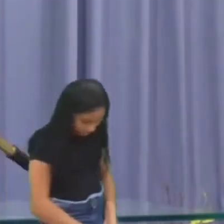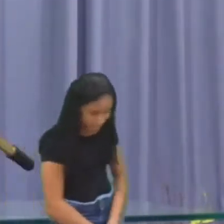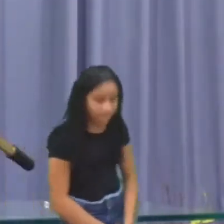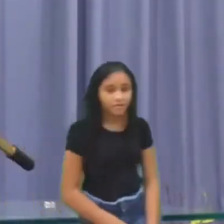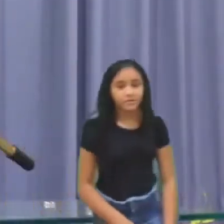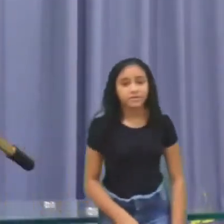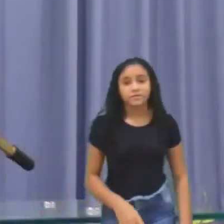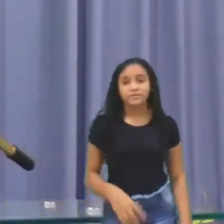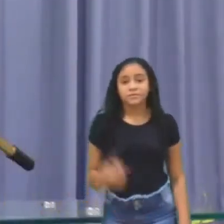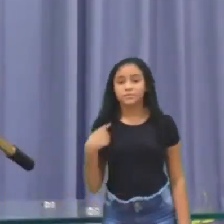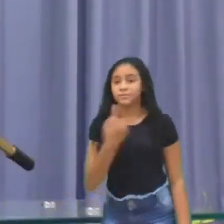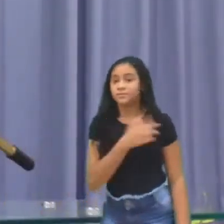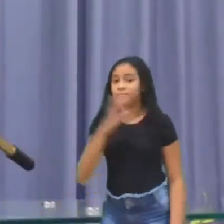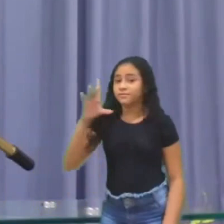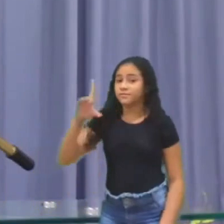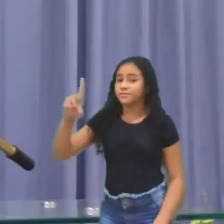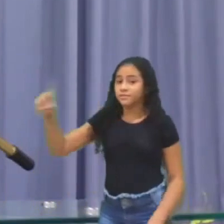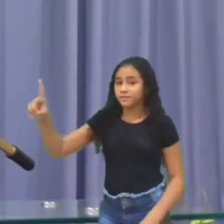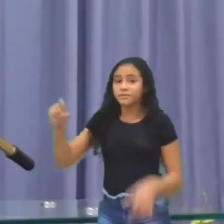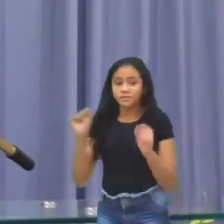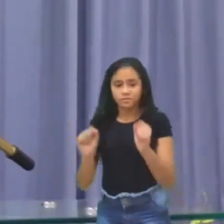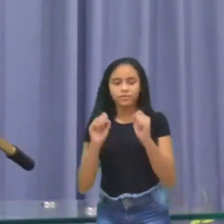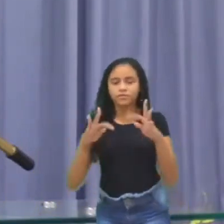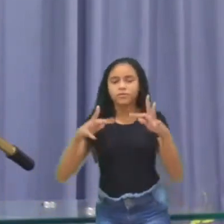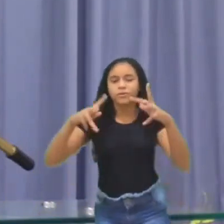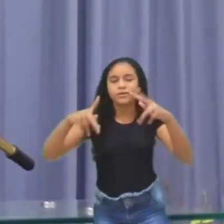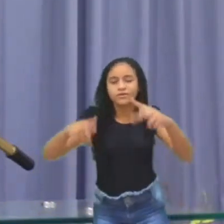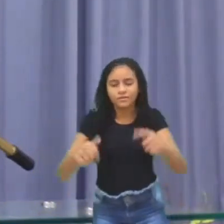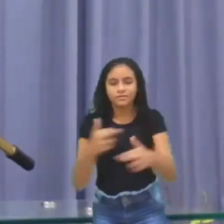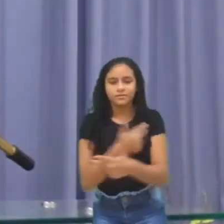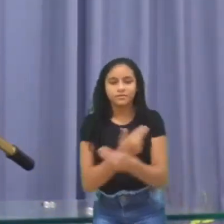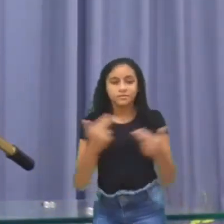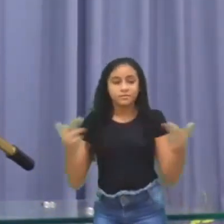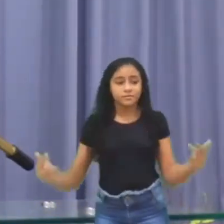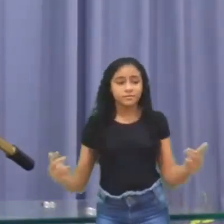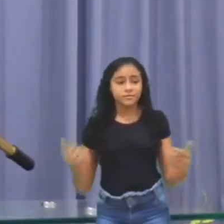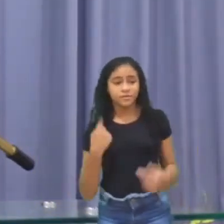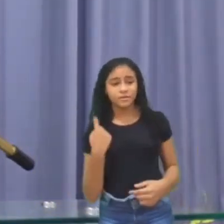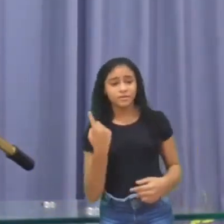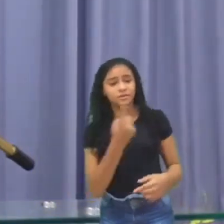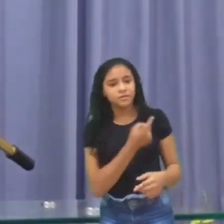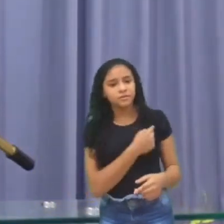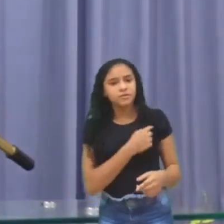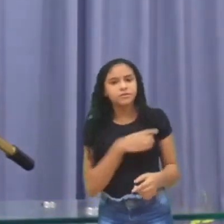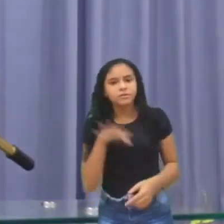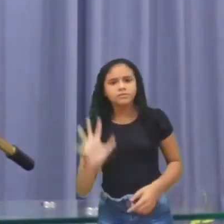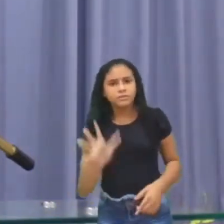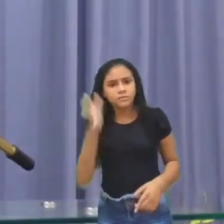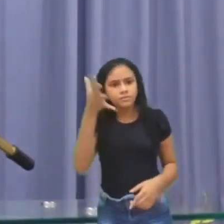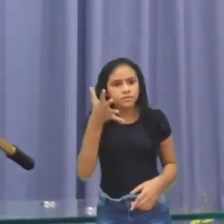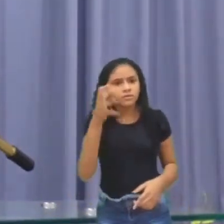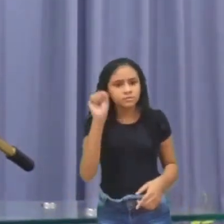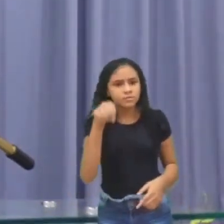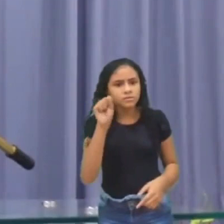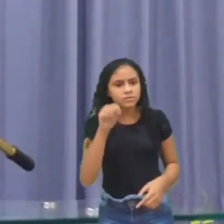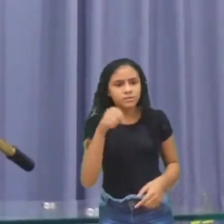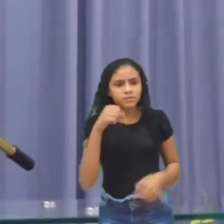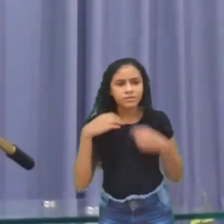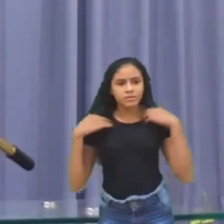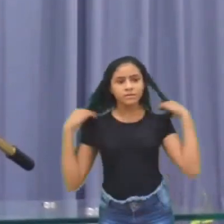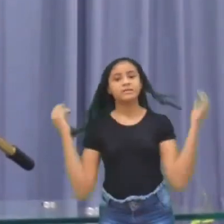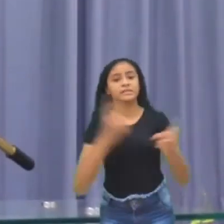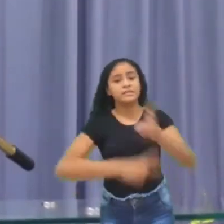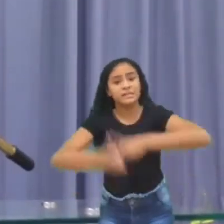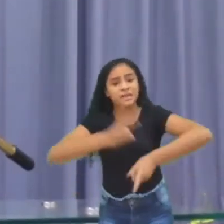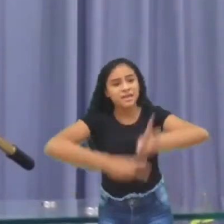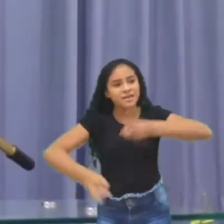Deus pode todas as coisas em nosso favor. Então, que nós façamos assim, que tenhamos sempre bom